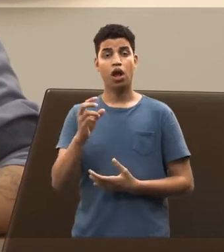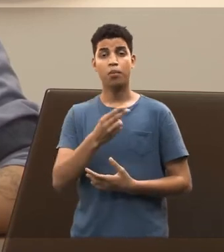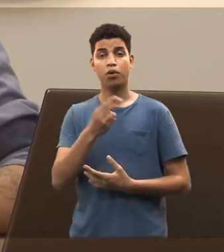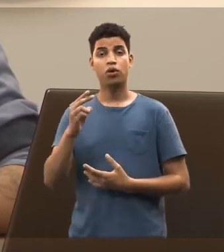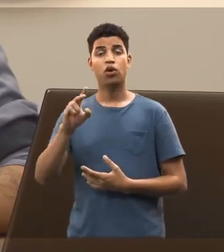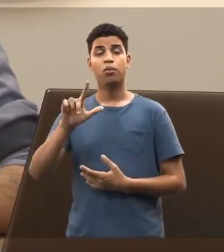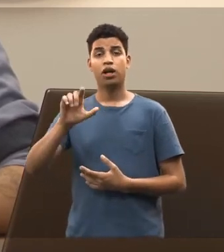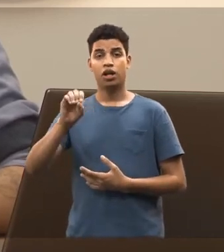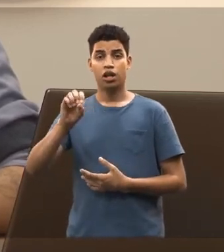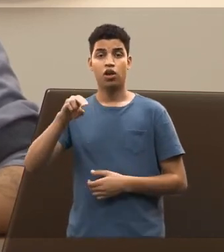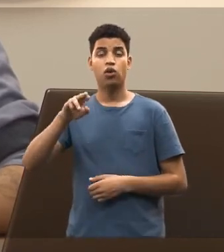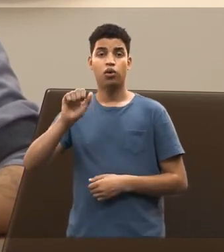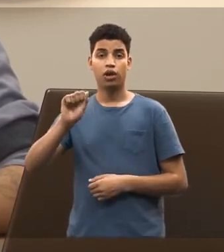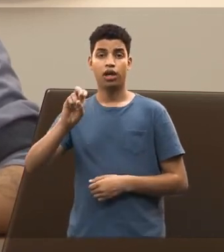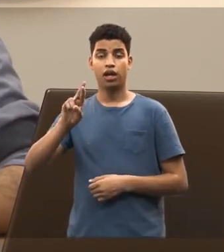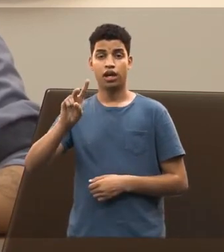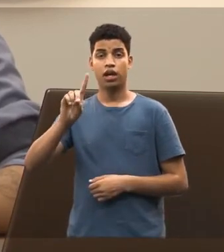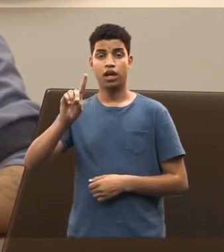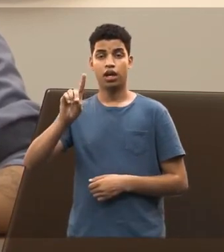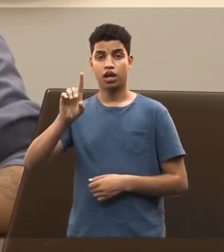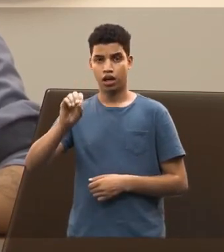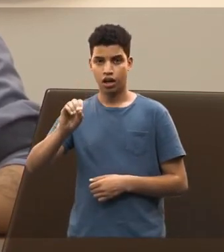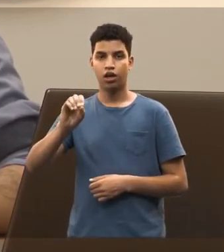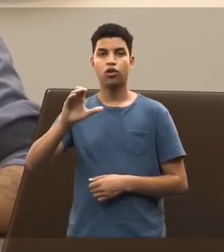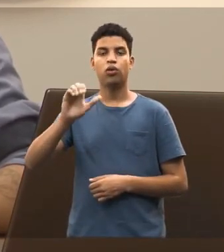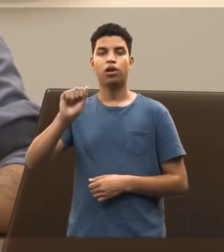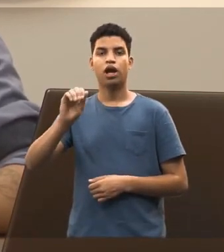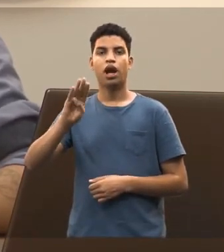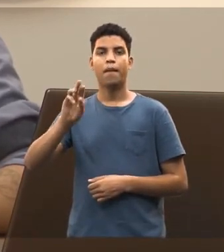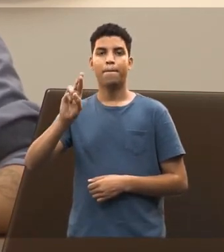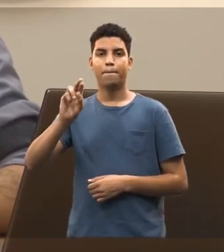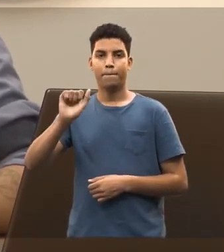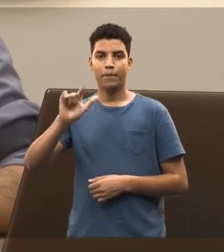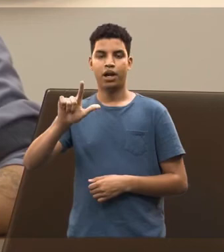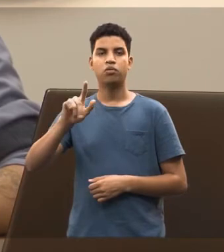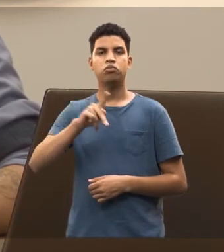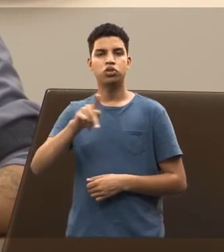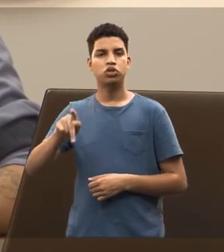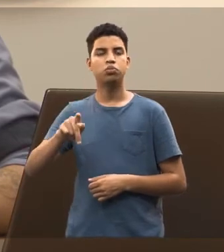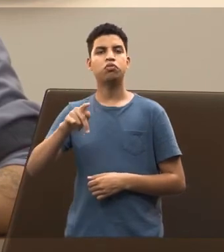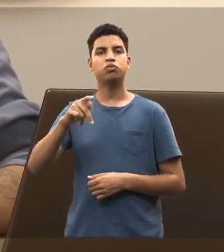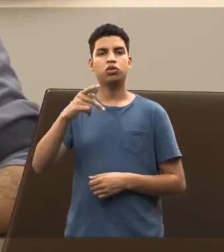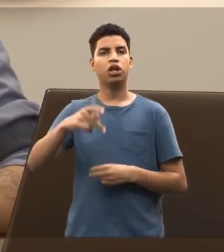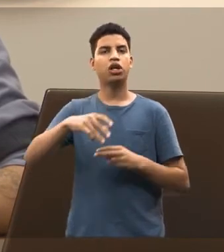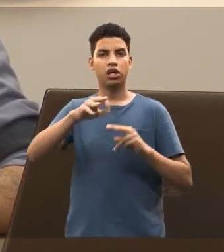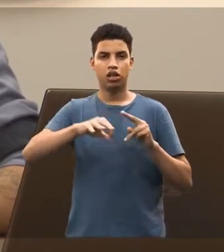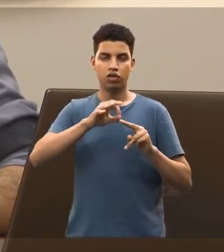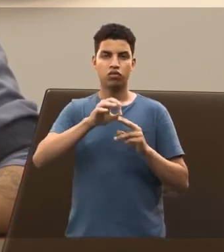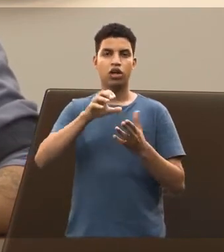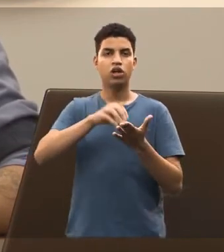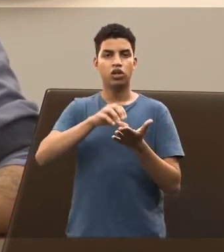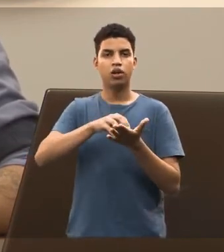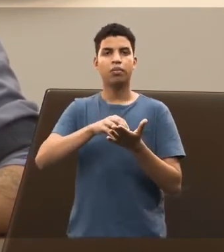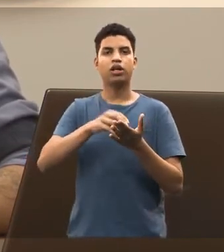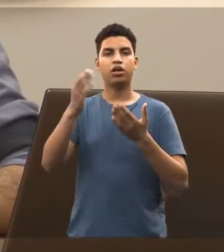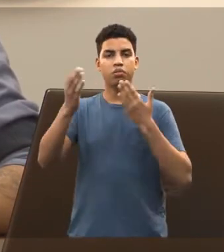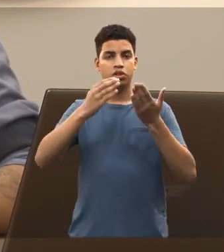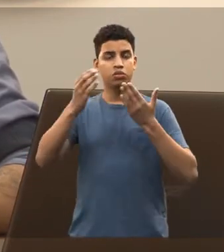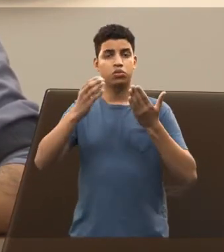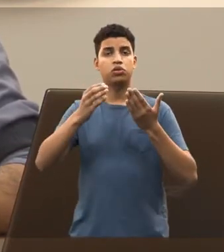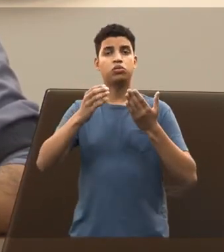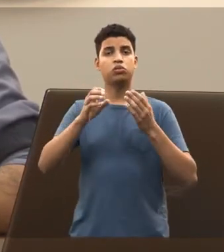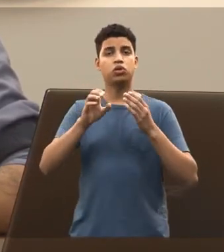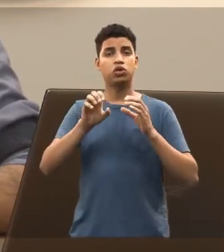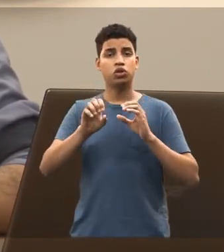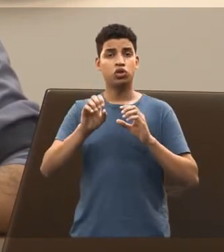Olá, meu nome é Leonardo Cabral, eu sou professor aqui da Universidade Federal de São Carlos, do Departamento de Psicologia, e dou